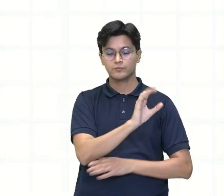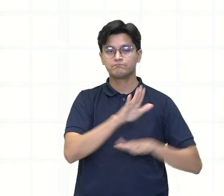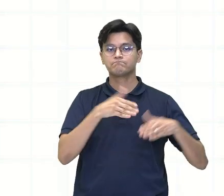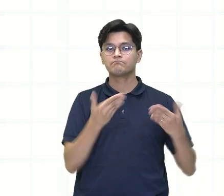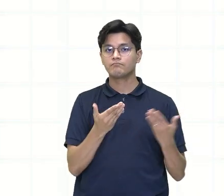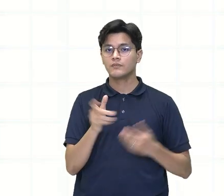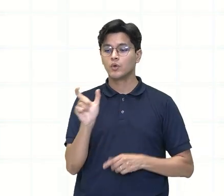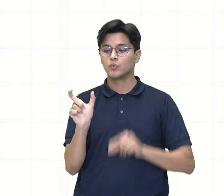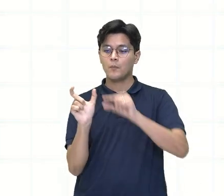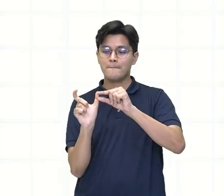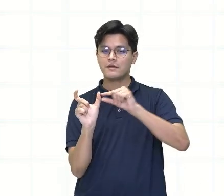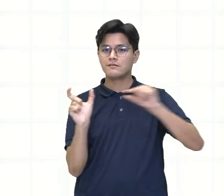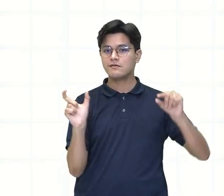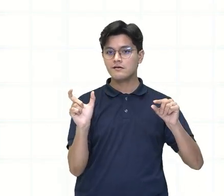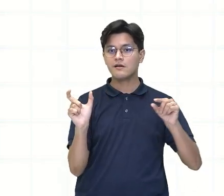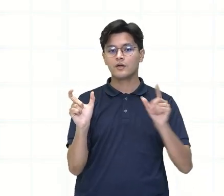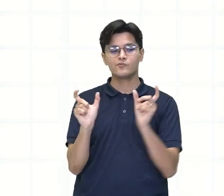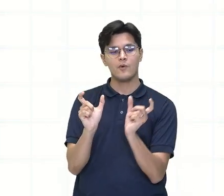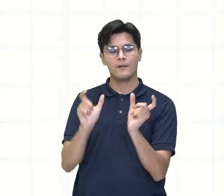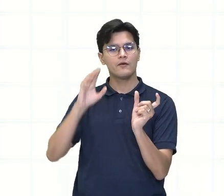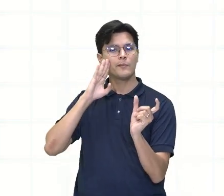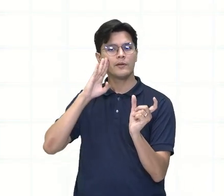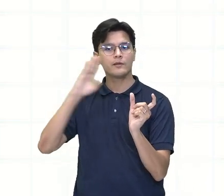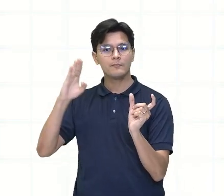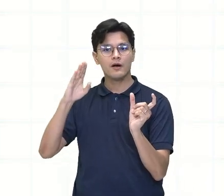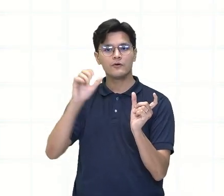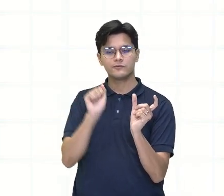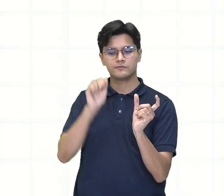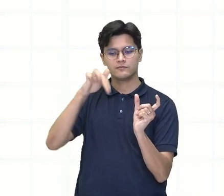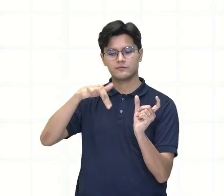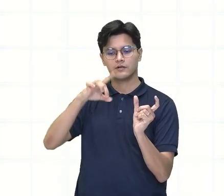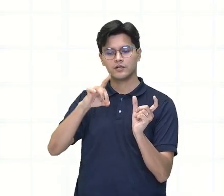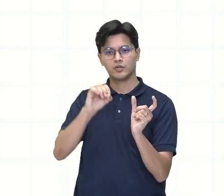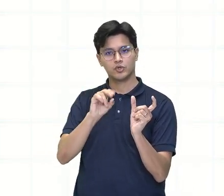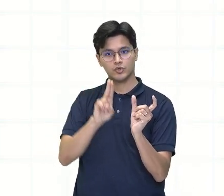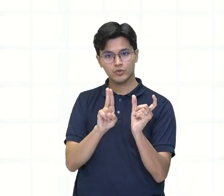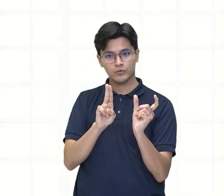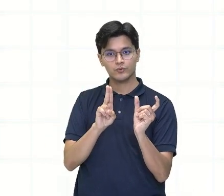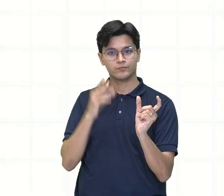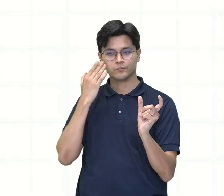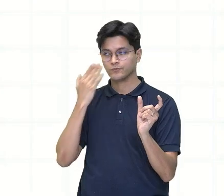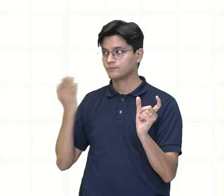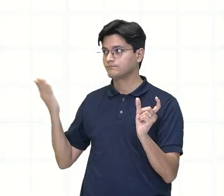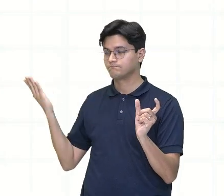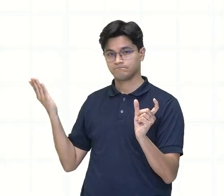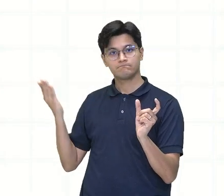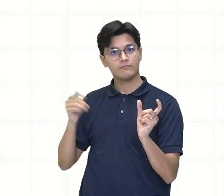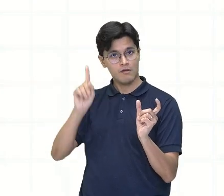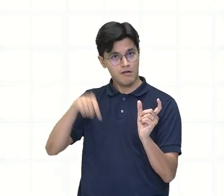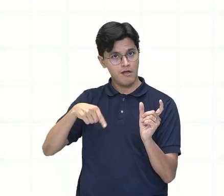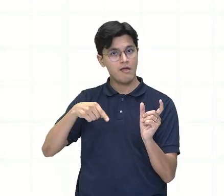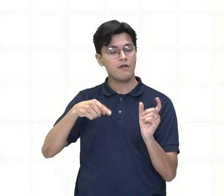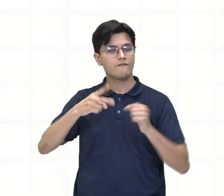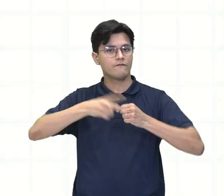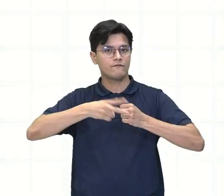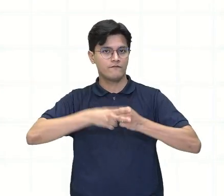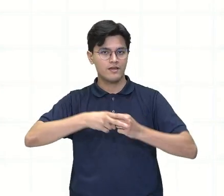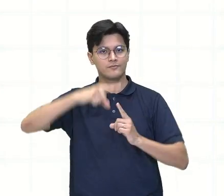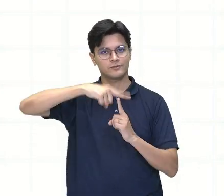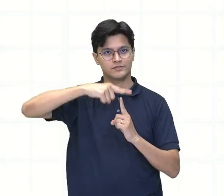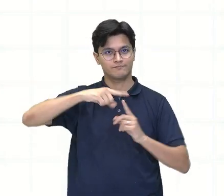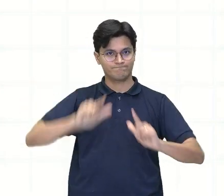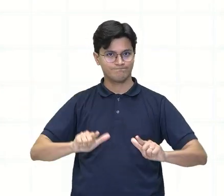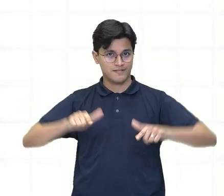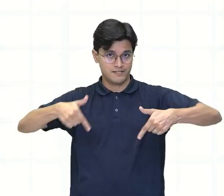predicado andou. Por quê, professor? Andou é também um verbo de ação. Está indicando aí que, né,